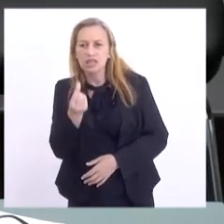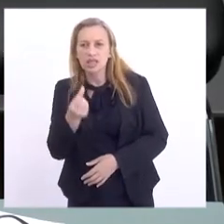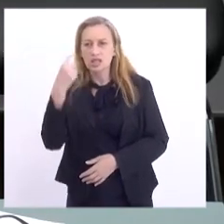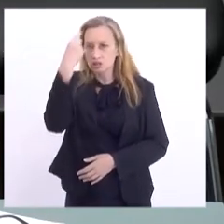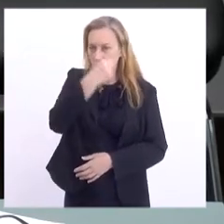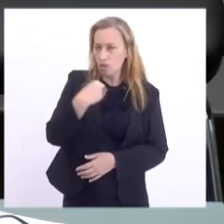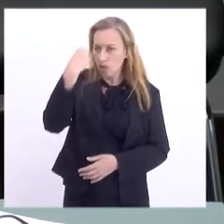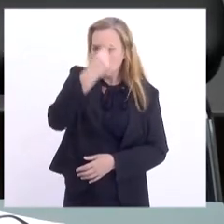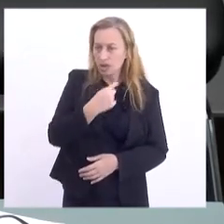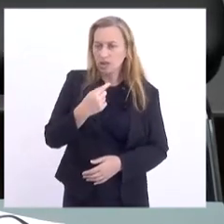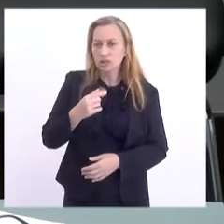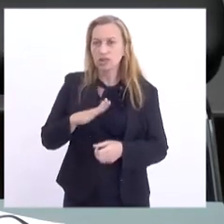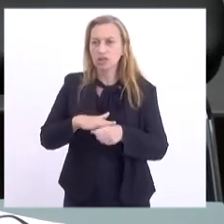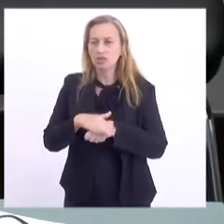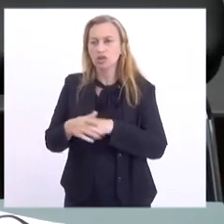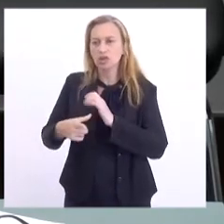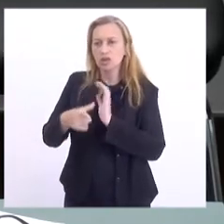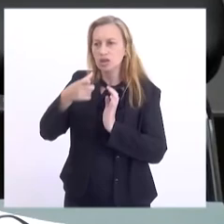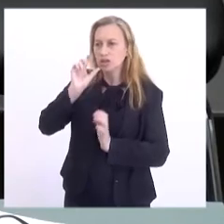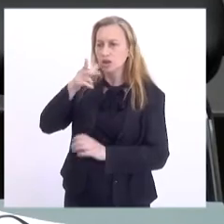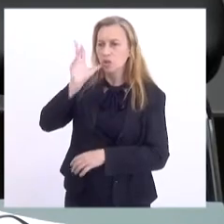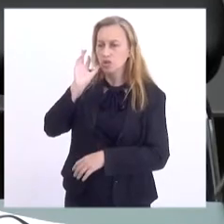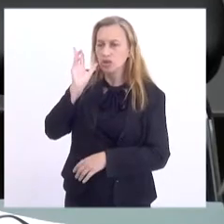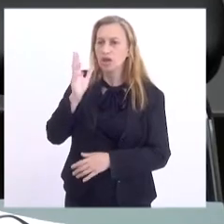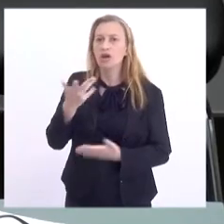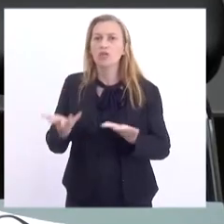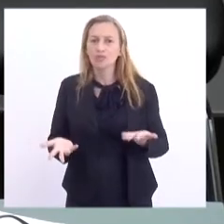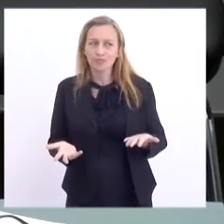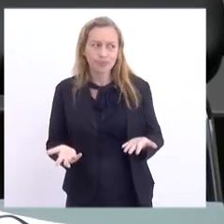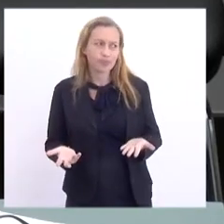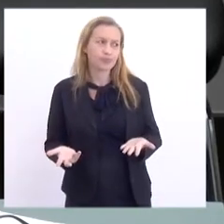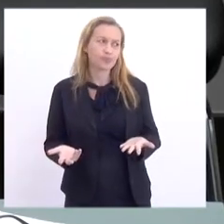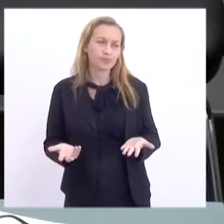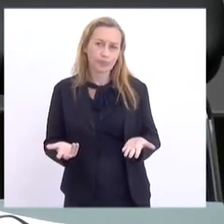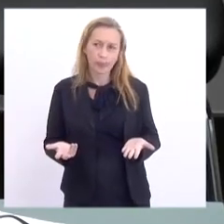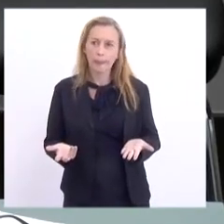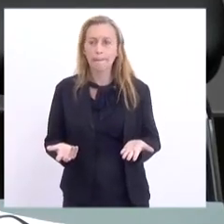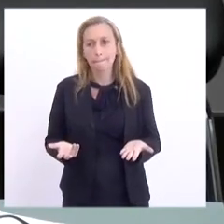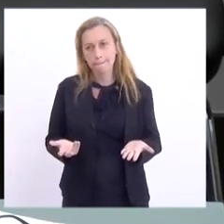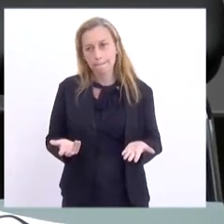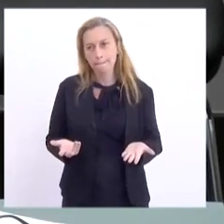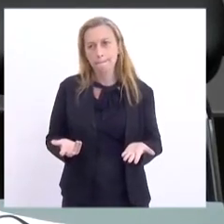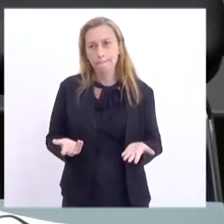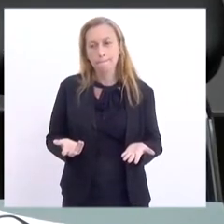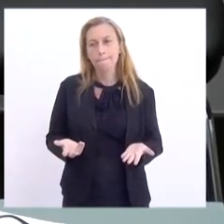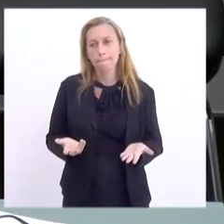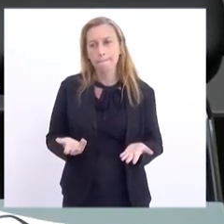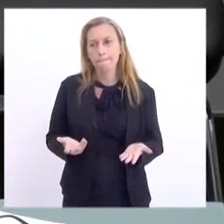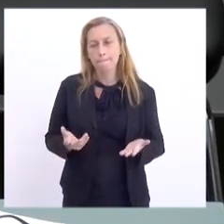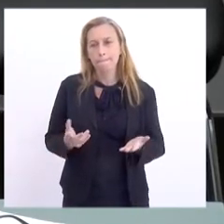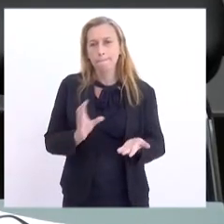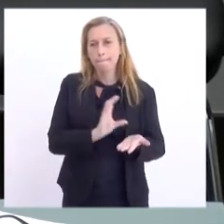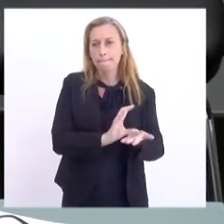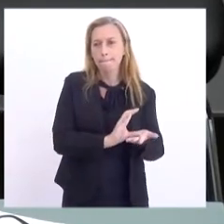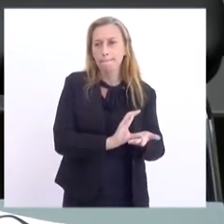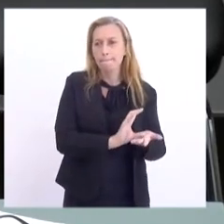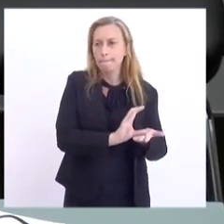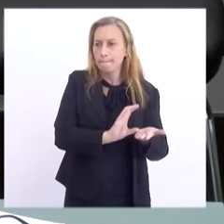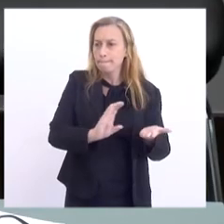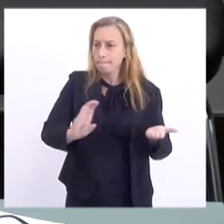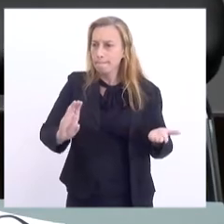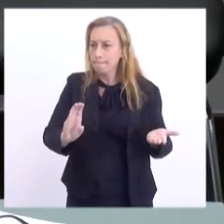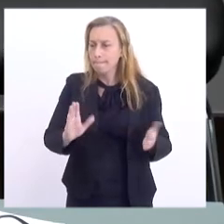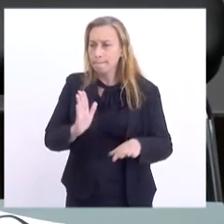desde a noite de anteontem e depois altamente eu sou serrar os fogos para onde é mais necessária